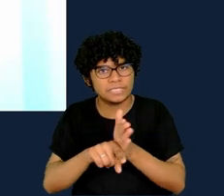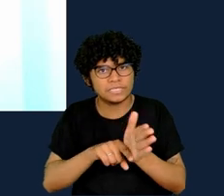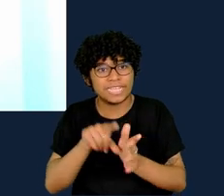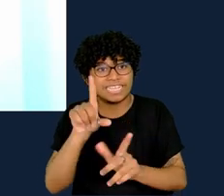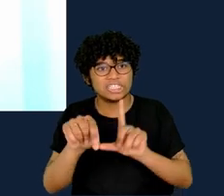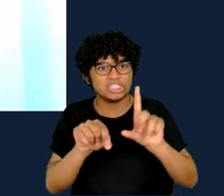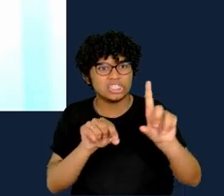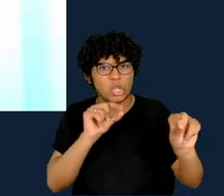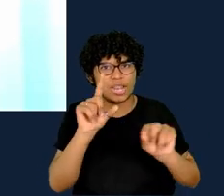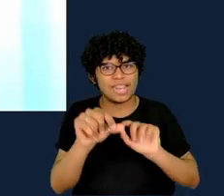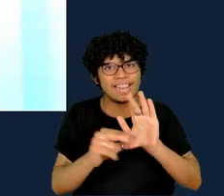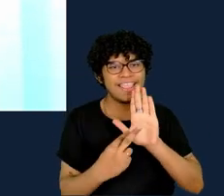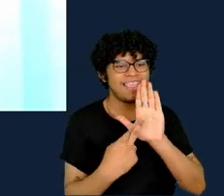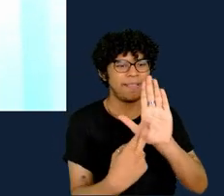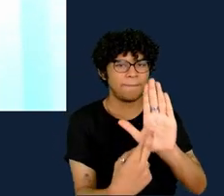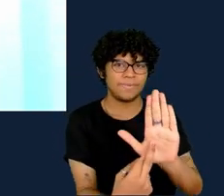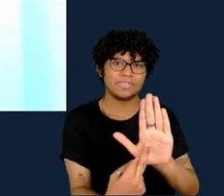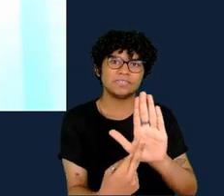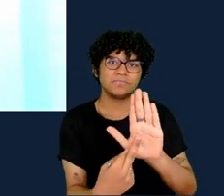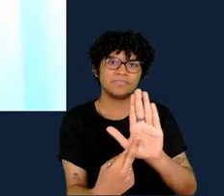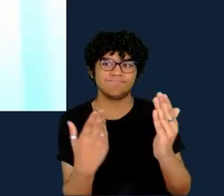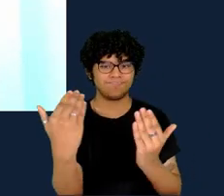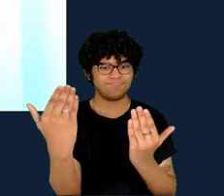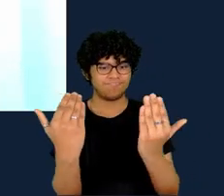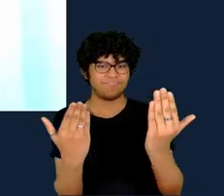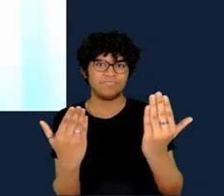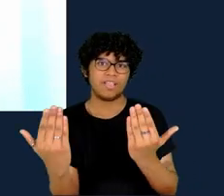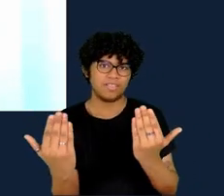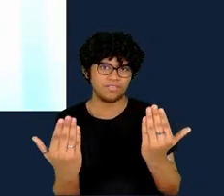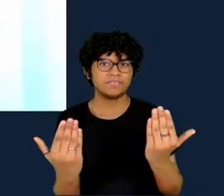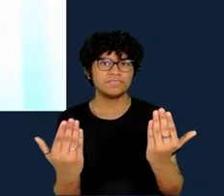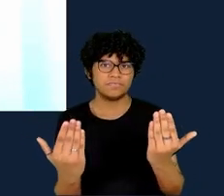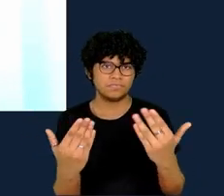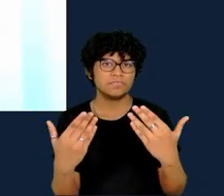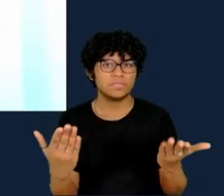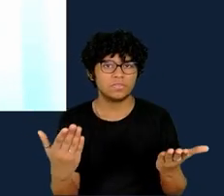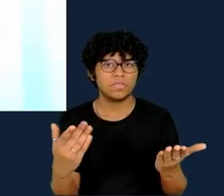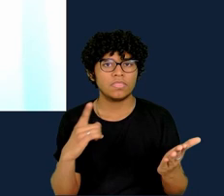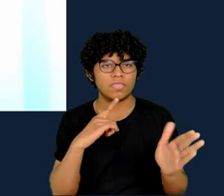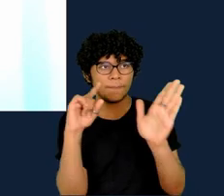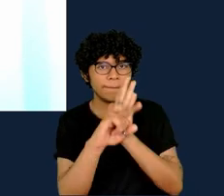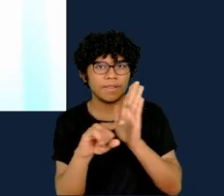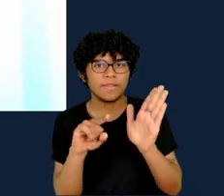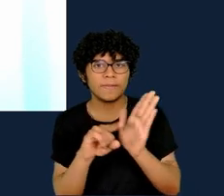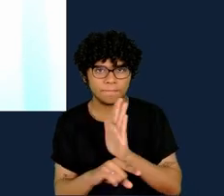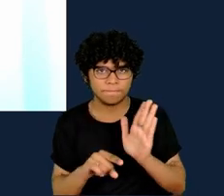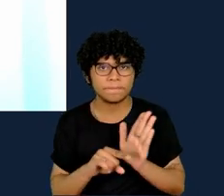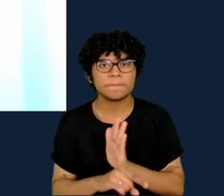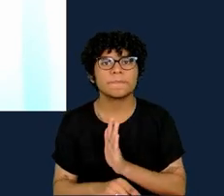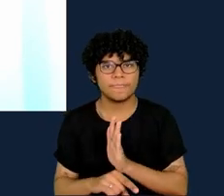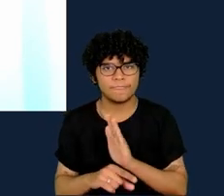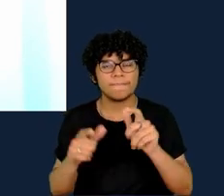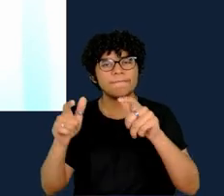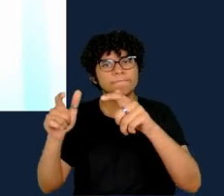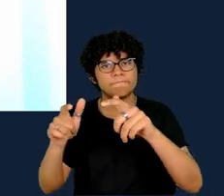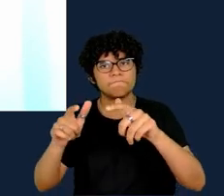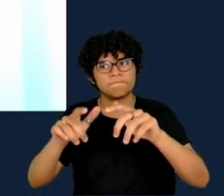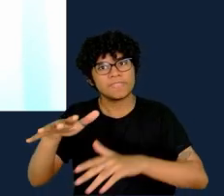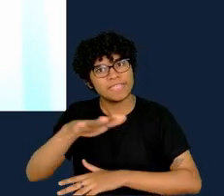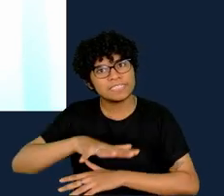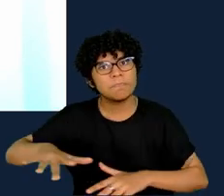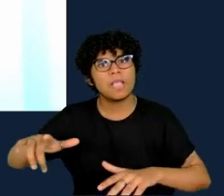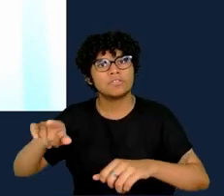uma dessas representações em detrimento da outra? Eu acho que podemos fazer várias dessas perguntas com relação ao espaço, ao tempo,